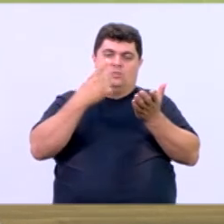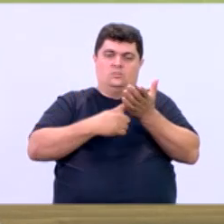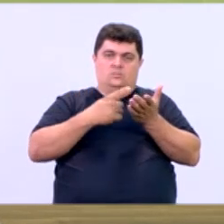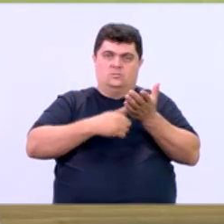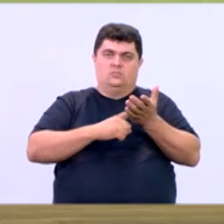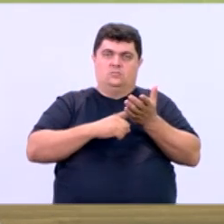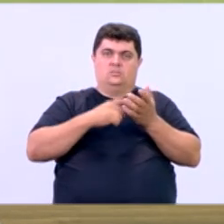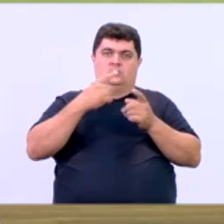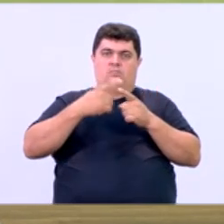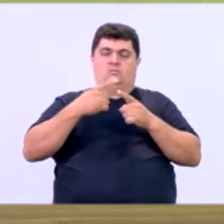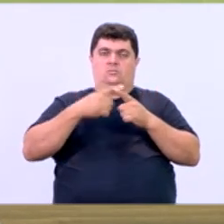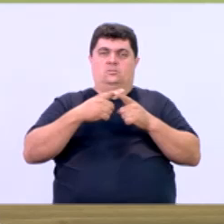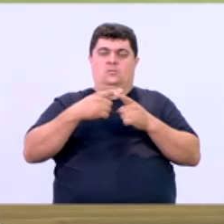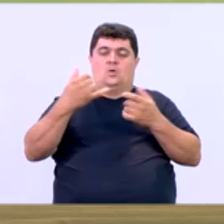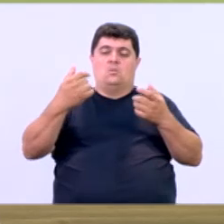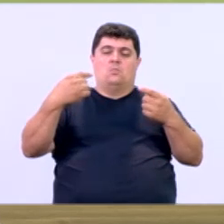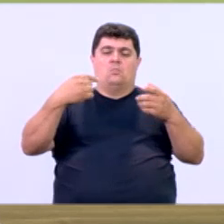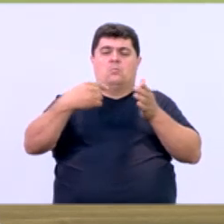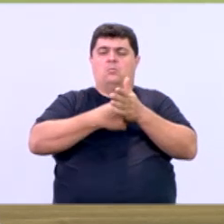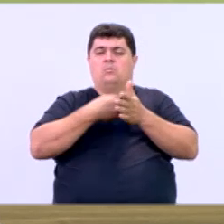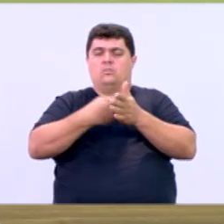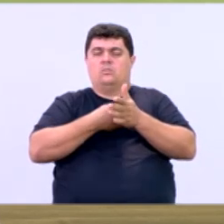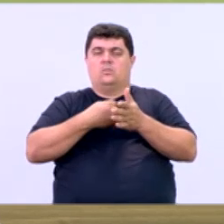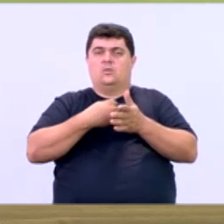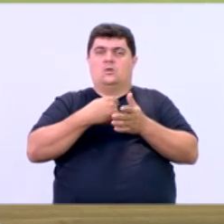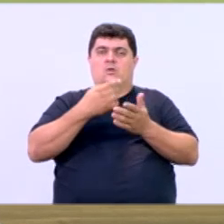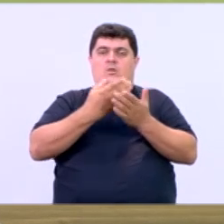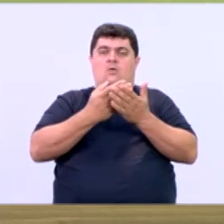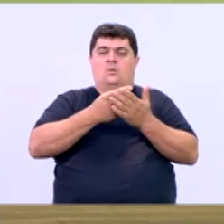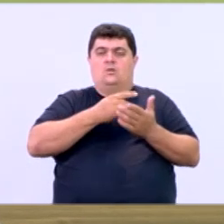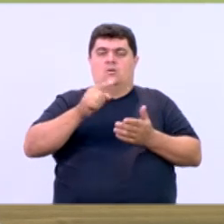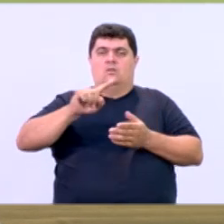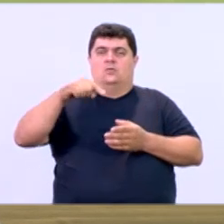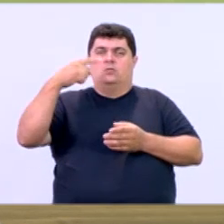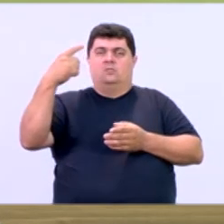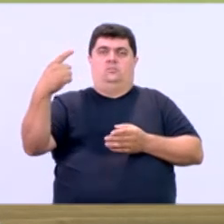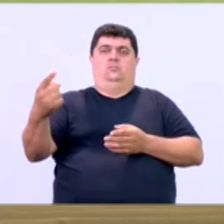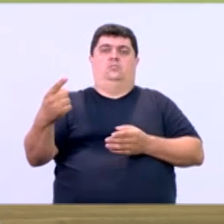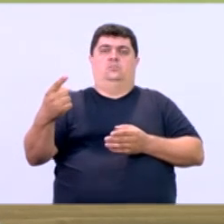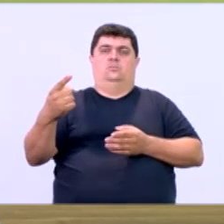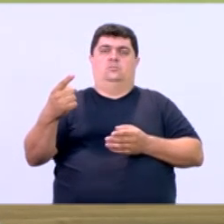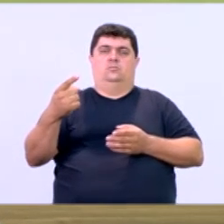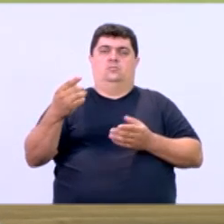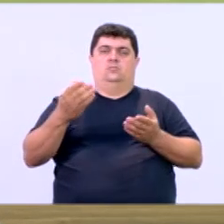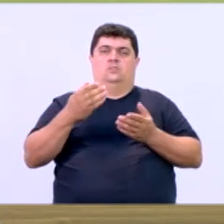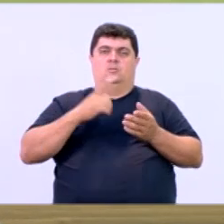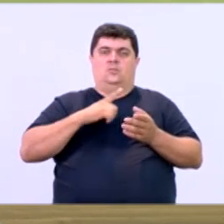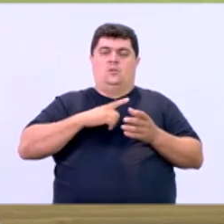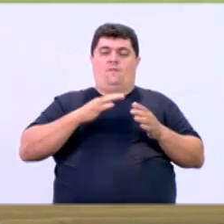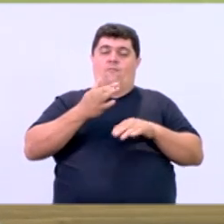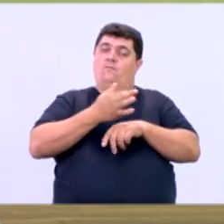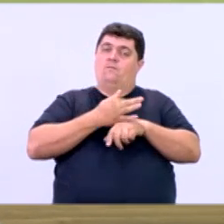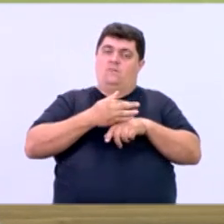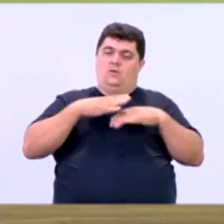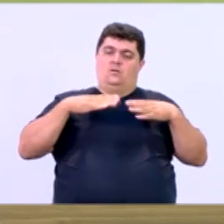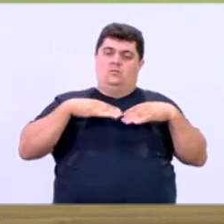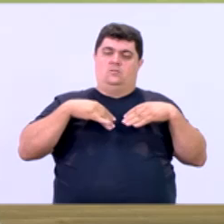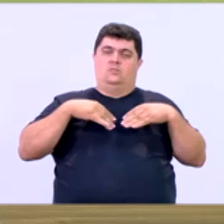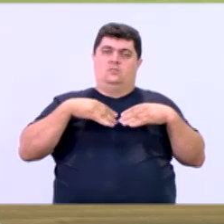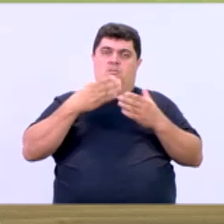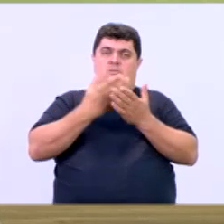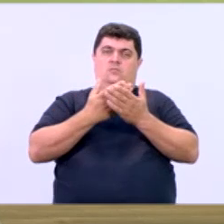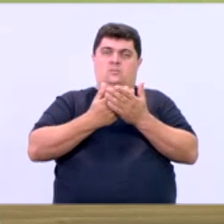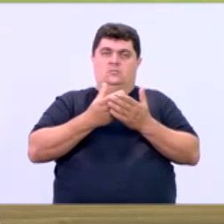questionando sobre a aula da semana que vem. Na verdade, nós entraremos em recesso, tá? A próxima aula, a